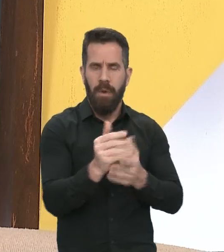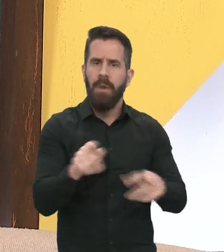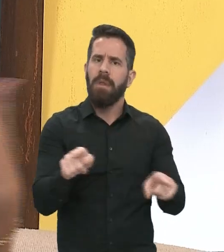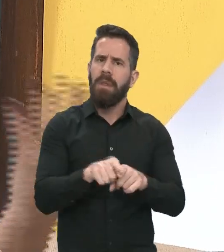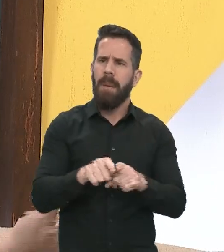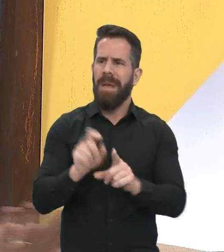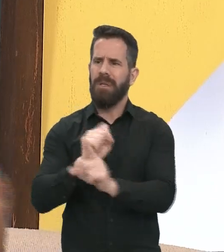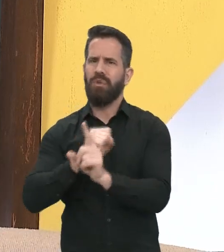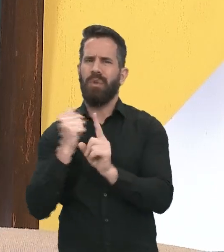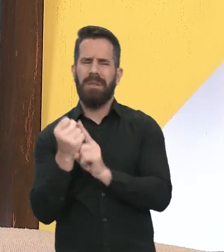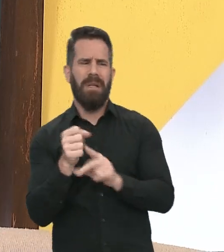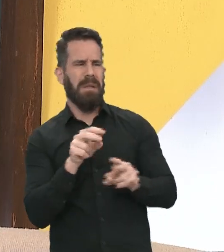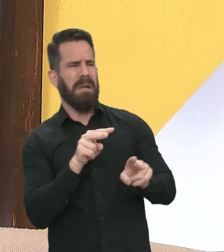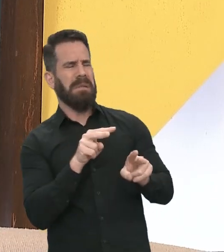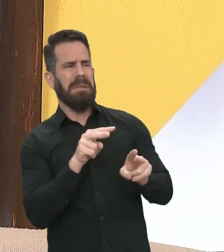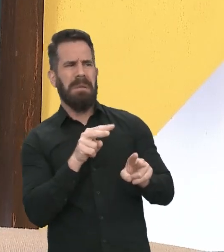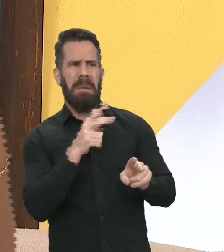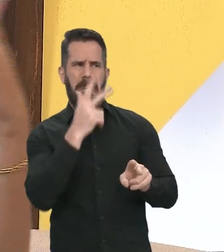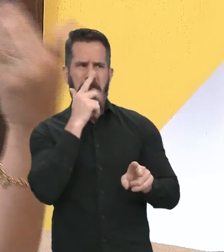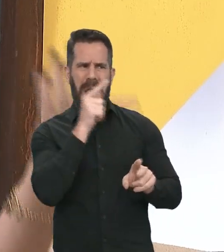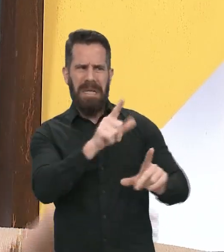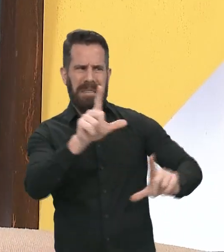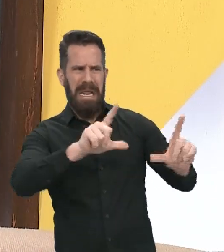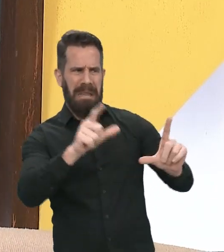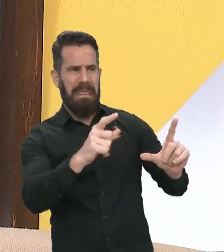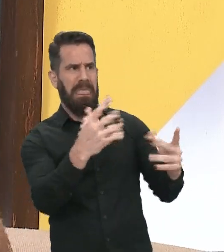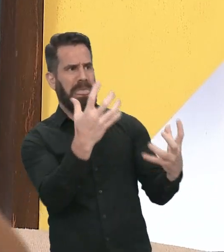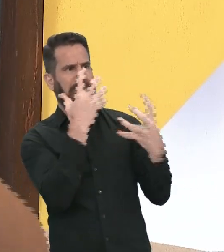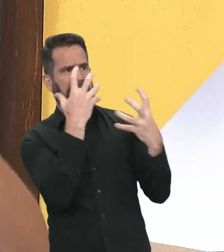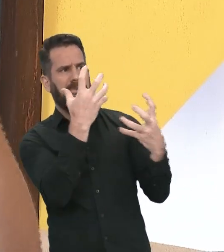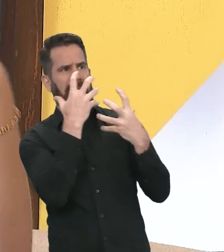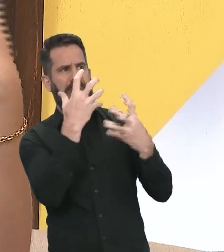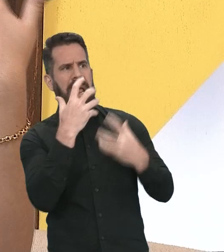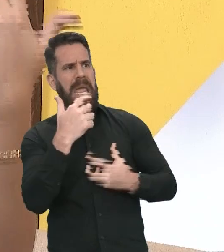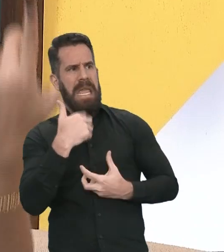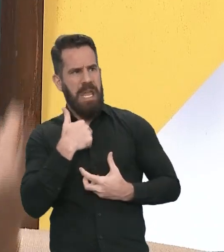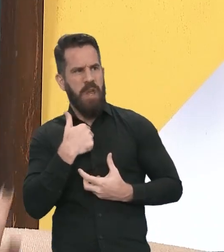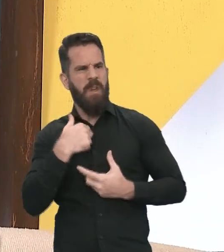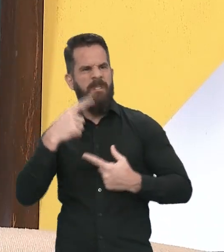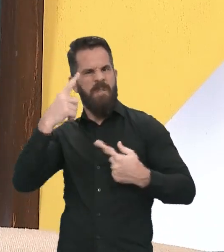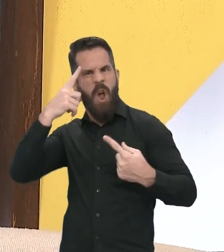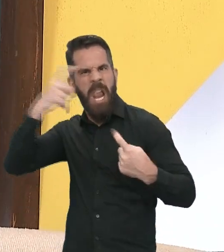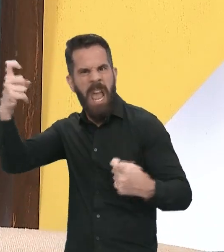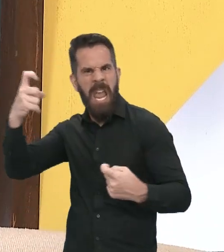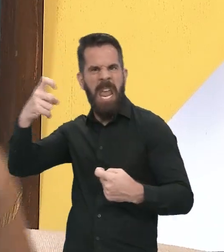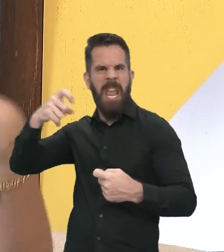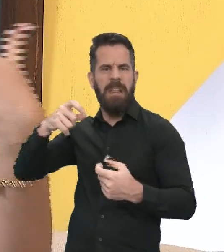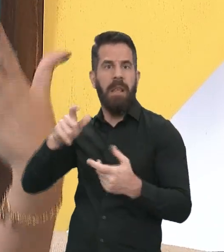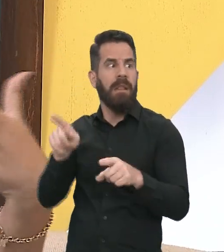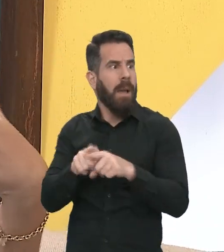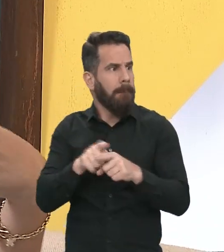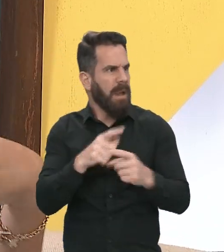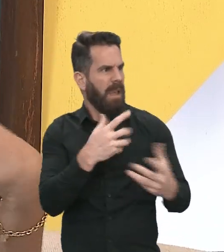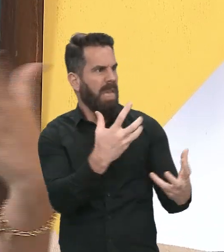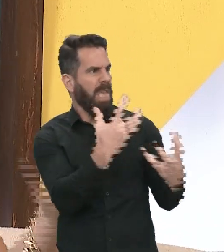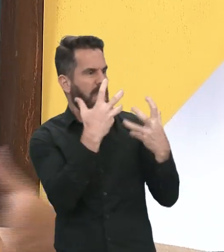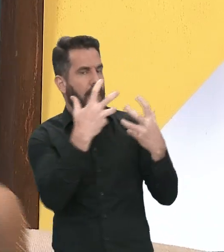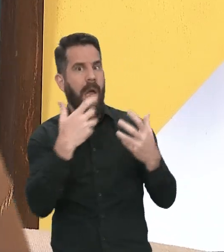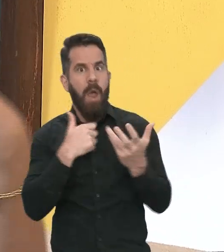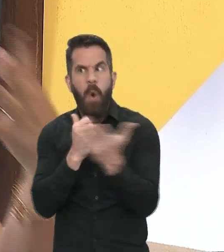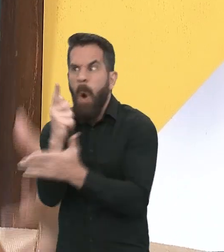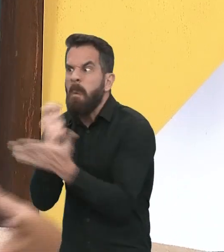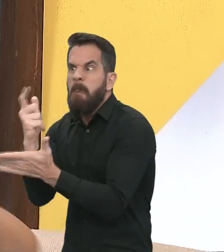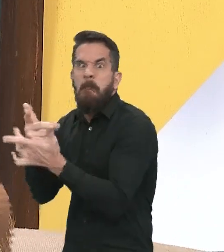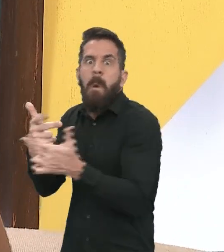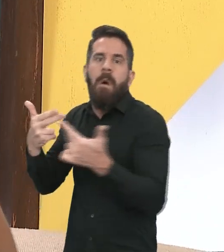de será que as crianças vão ficar mais violentas, mais consumistas? E aí tem essa mudança agora com o advento